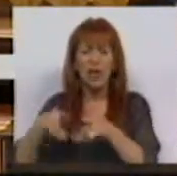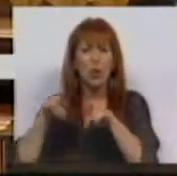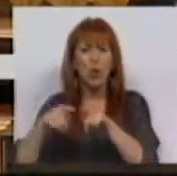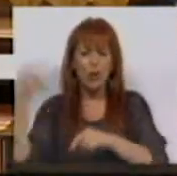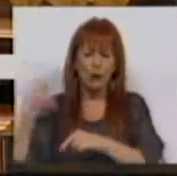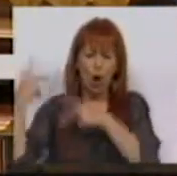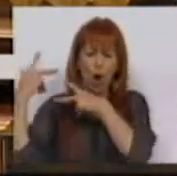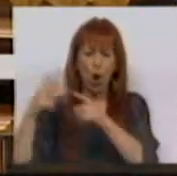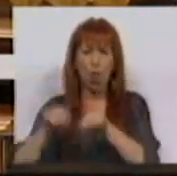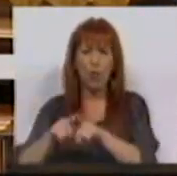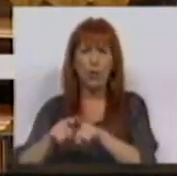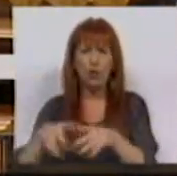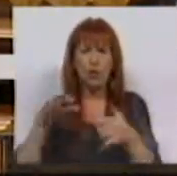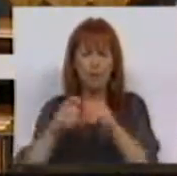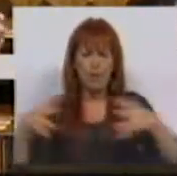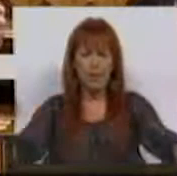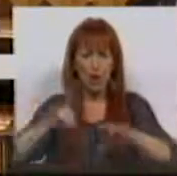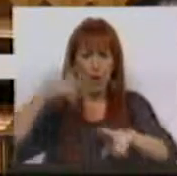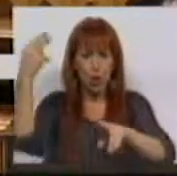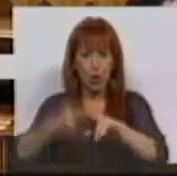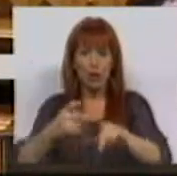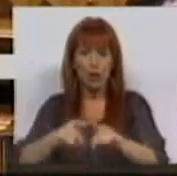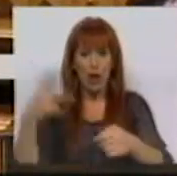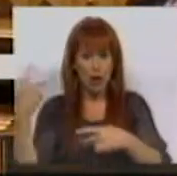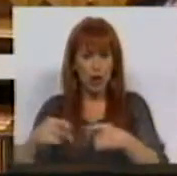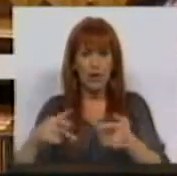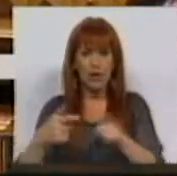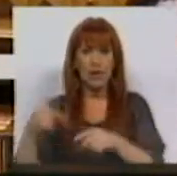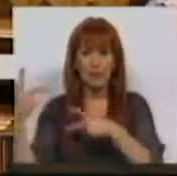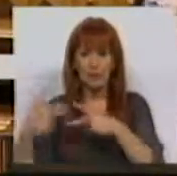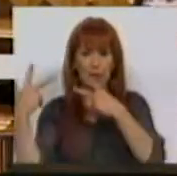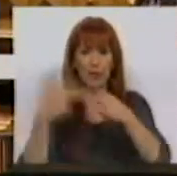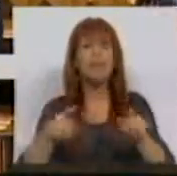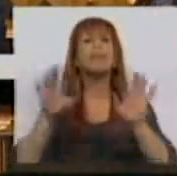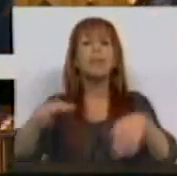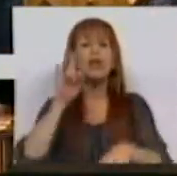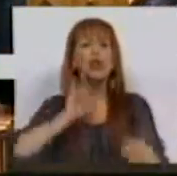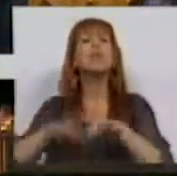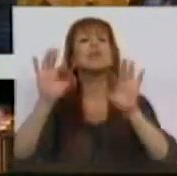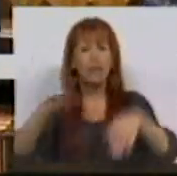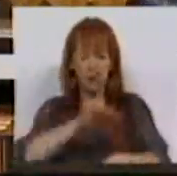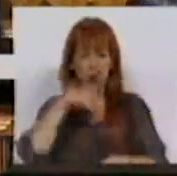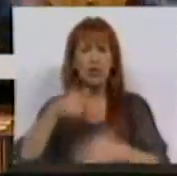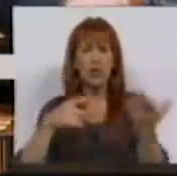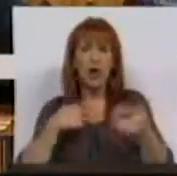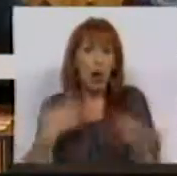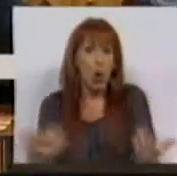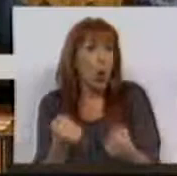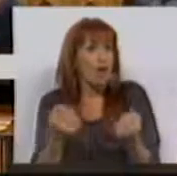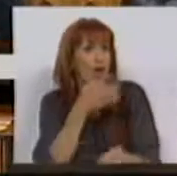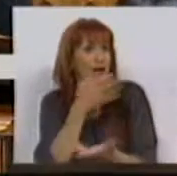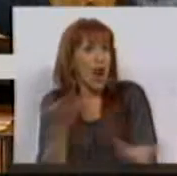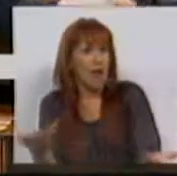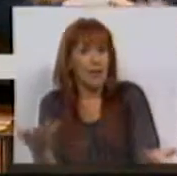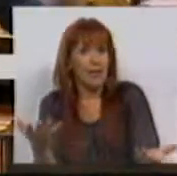da austeridade expansionista, de duplicar a dose da austeridade. Vou terminar, senhor. E o resultado, vou terminar, senhor Presidente, eu não consegui